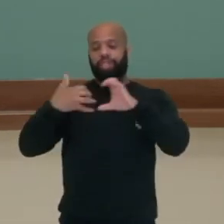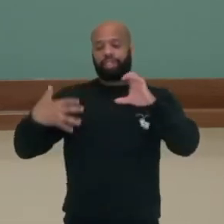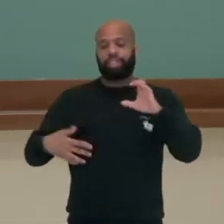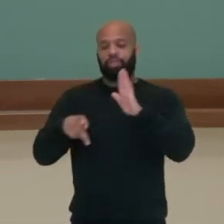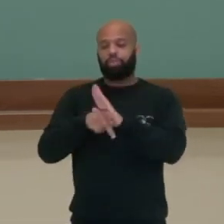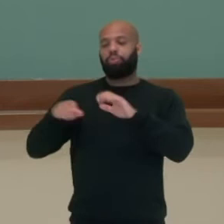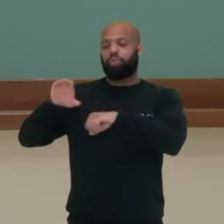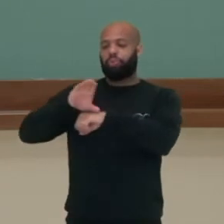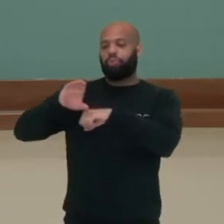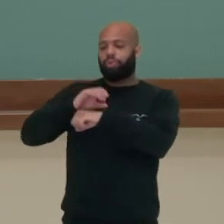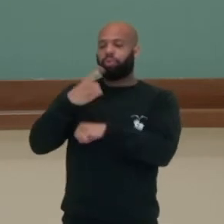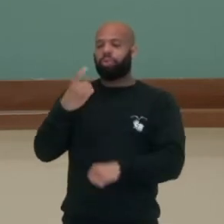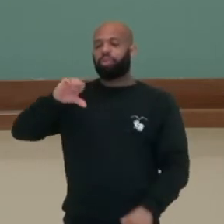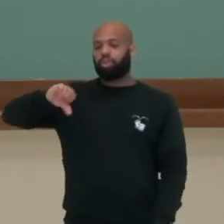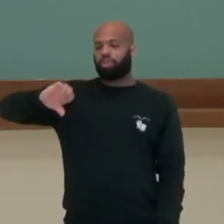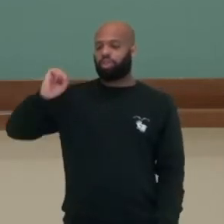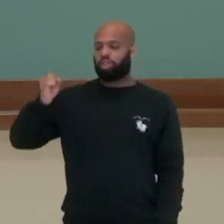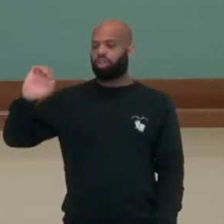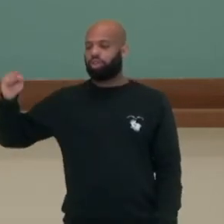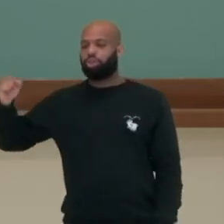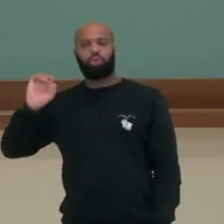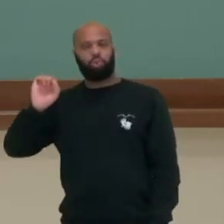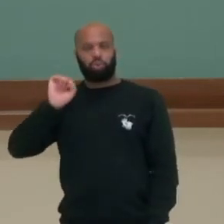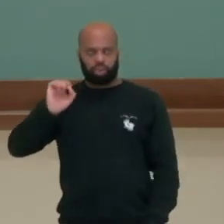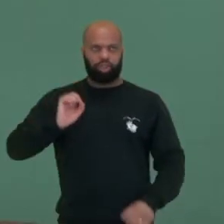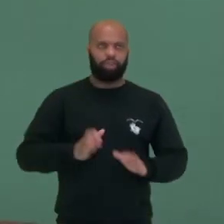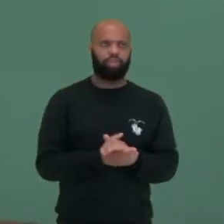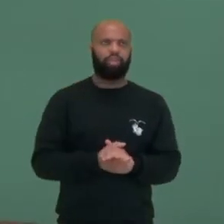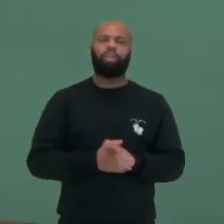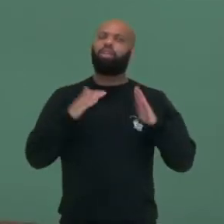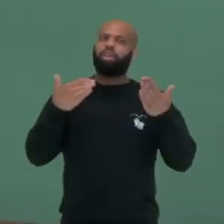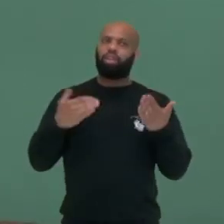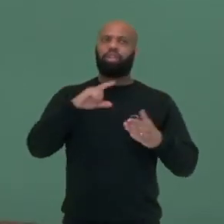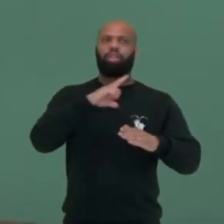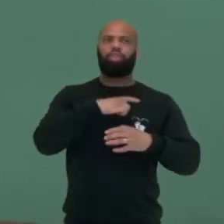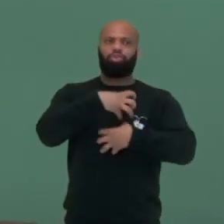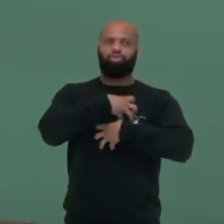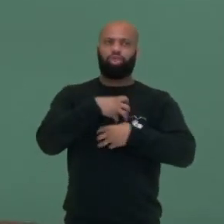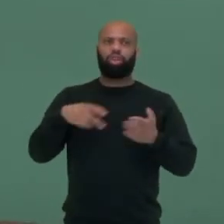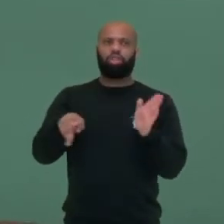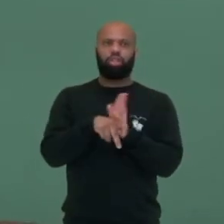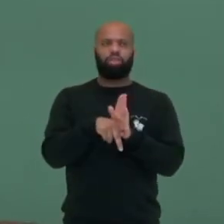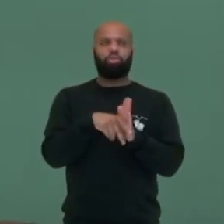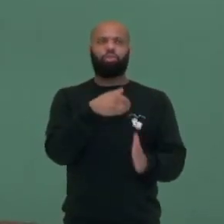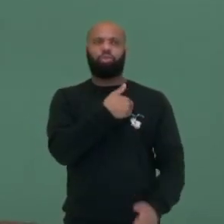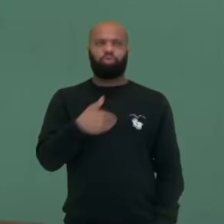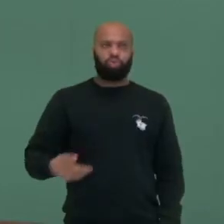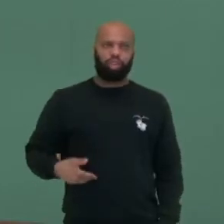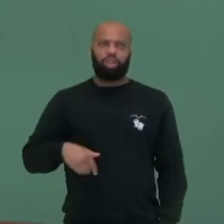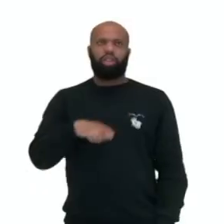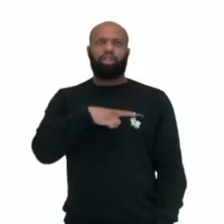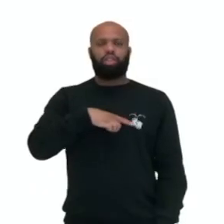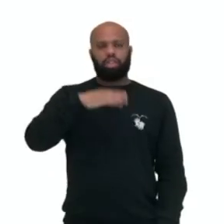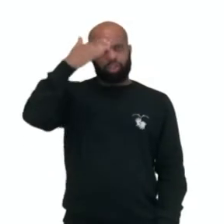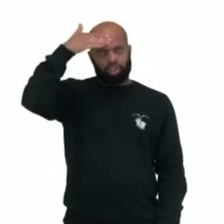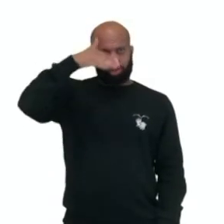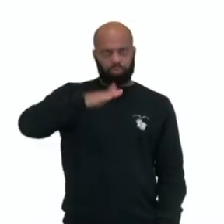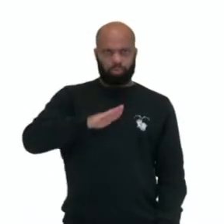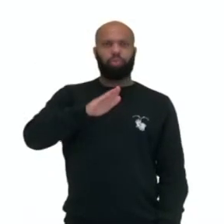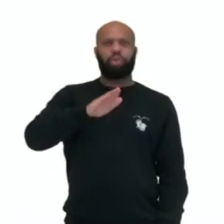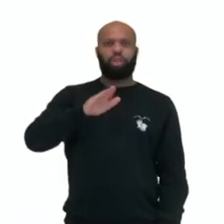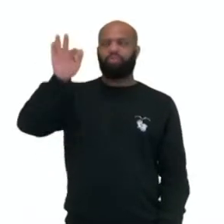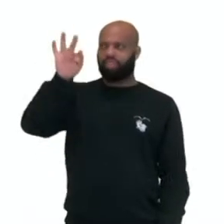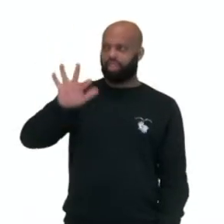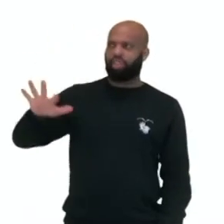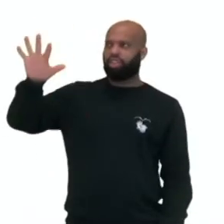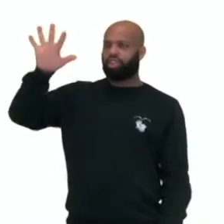da Constituição de 1988, vamos a elas. Forma e regime de governo, república federativa